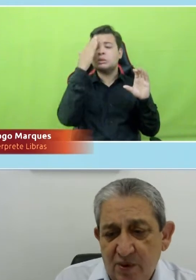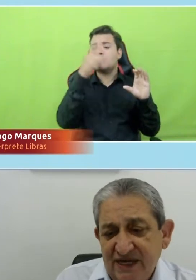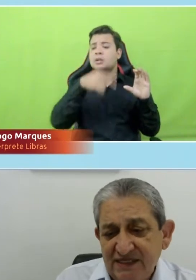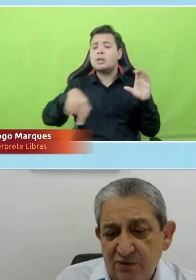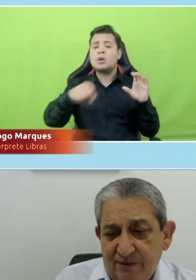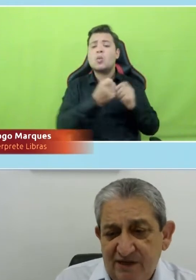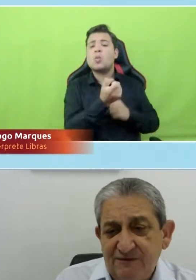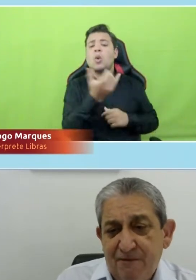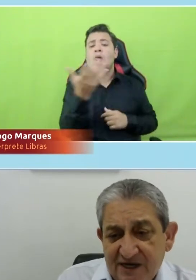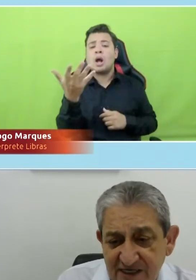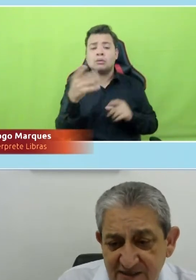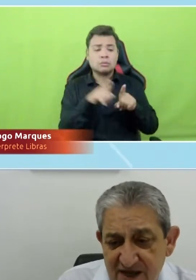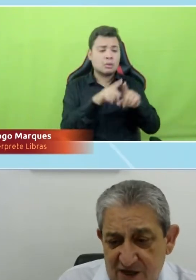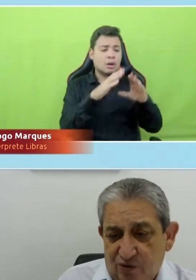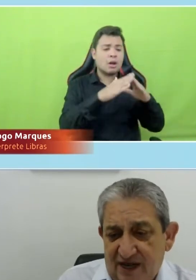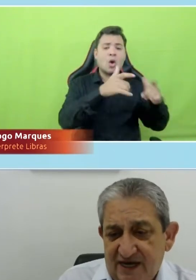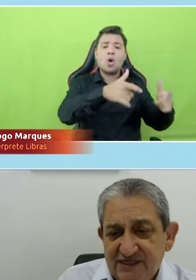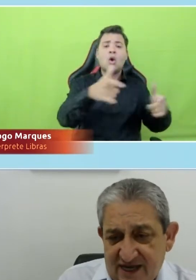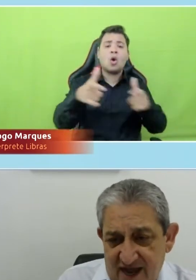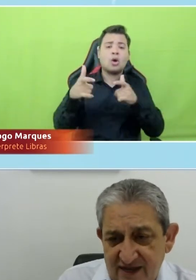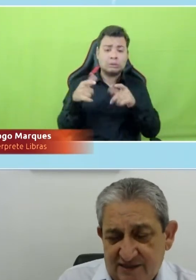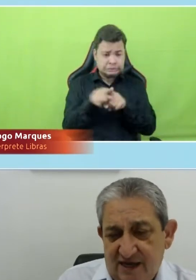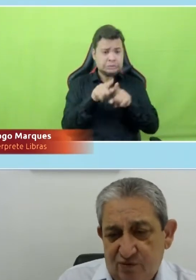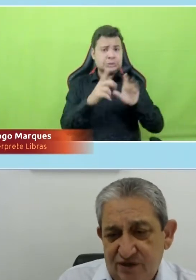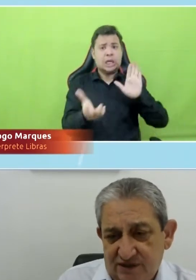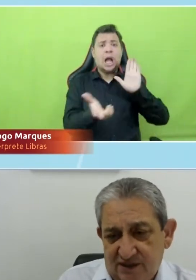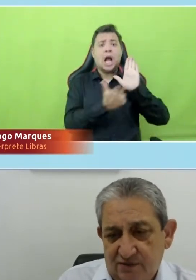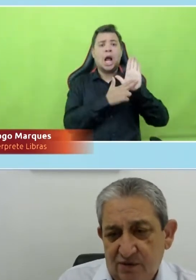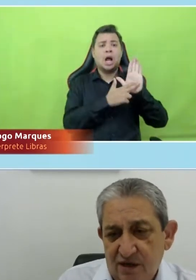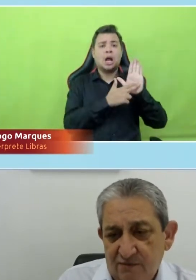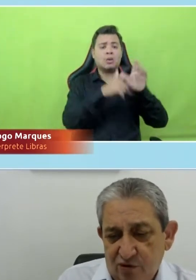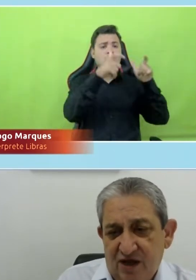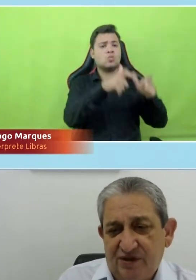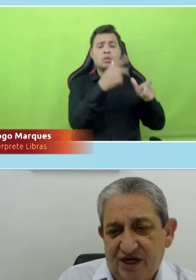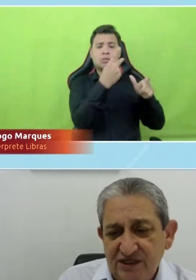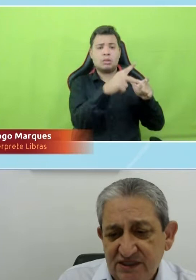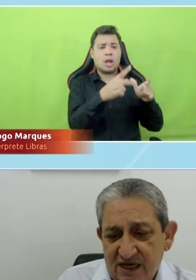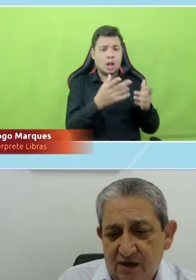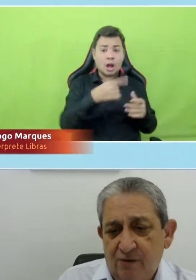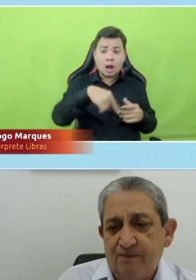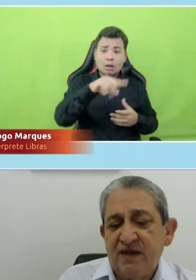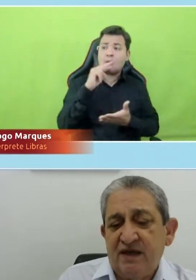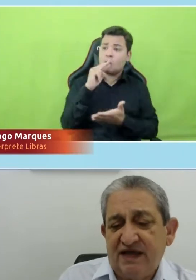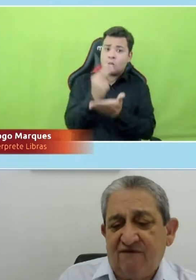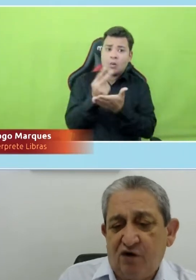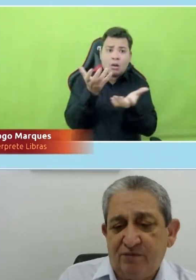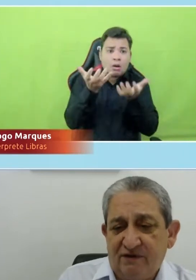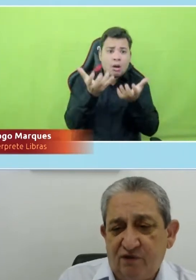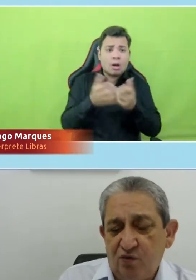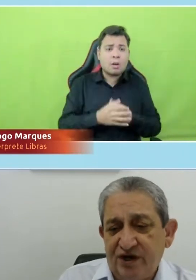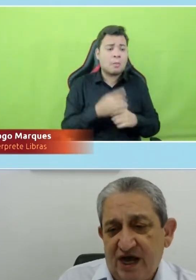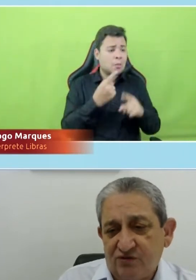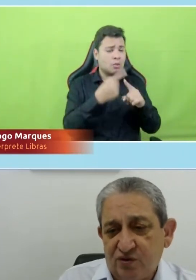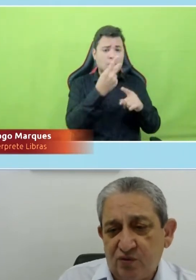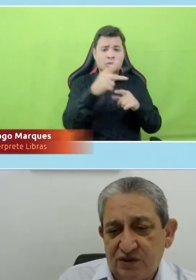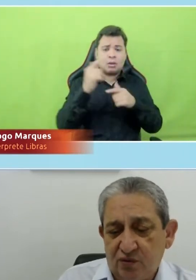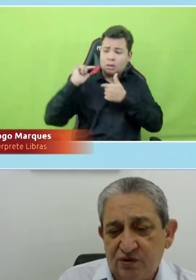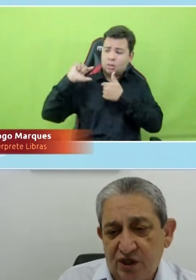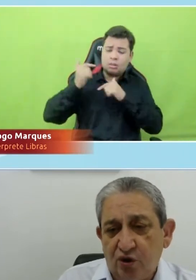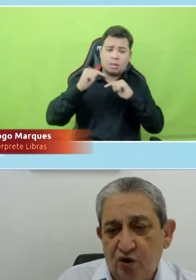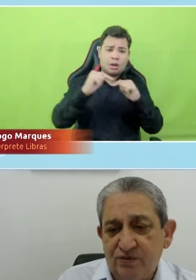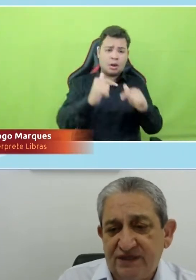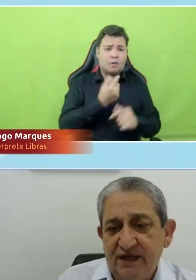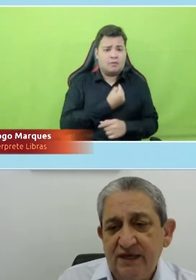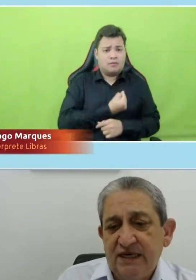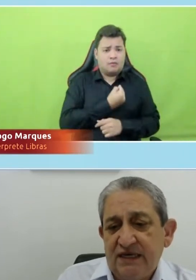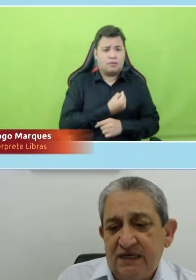é uma questão também de pertencimento, né? Eles querem ser reconhecidos, porque é uma tradição, da forma que foram criados os